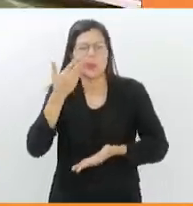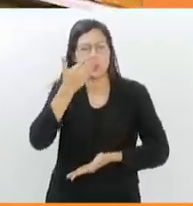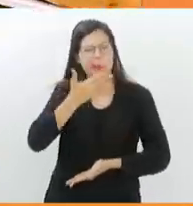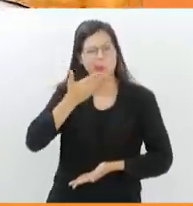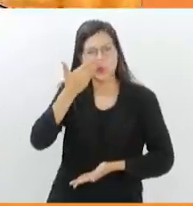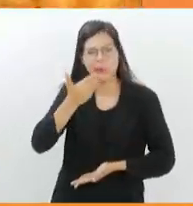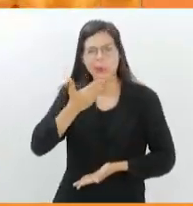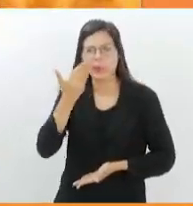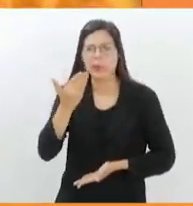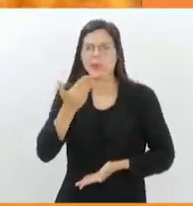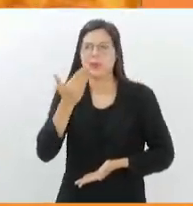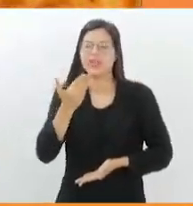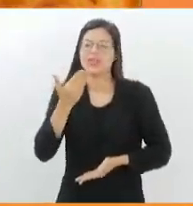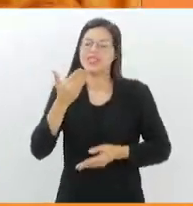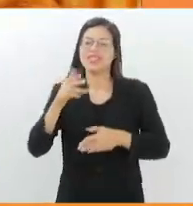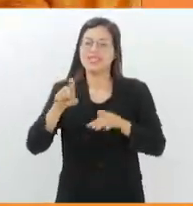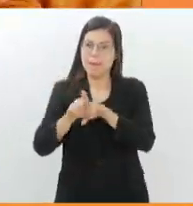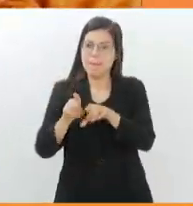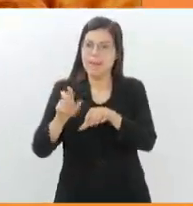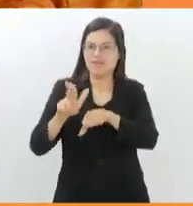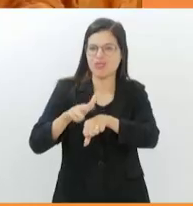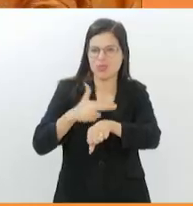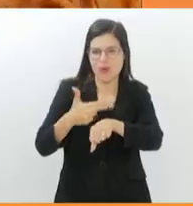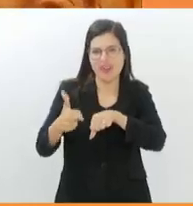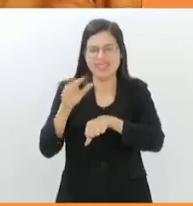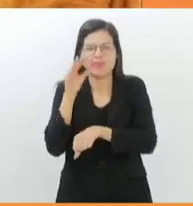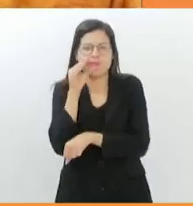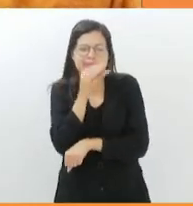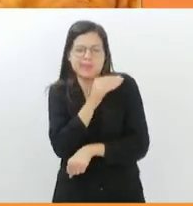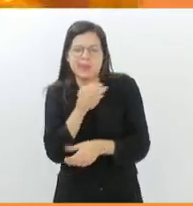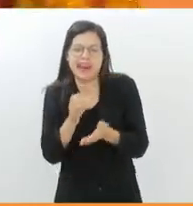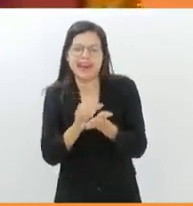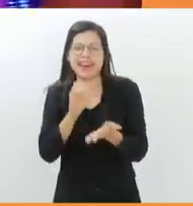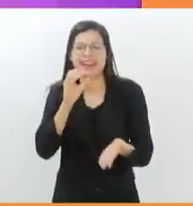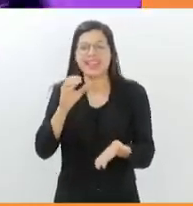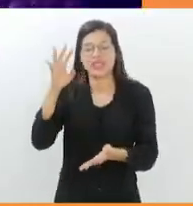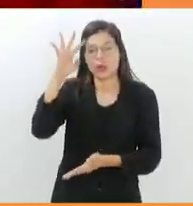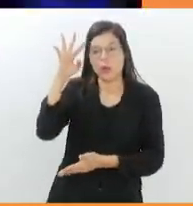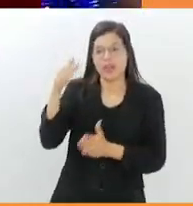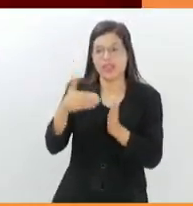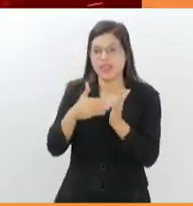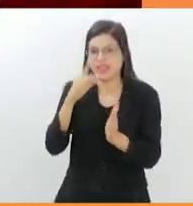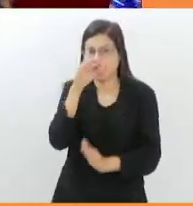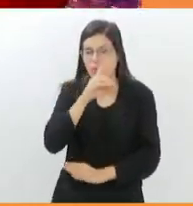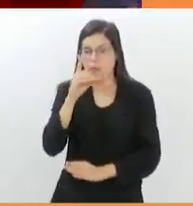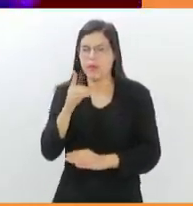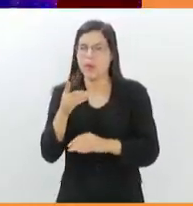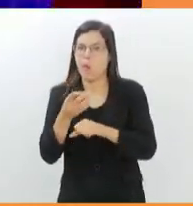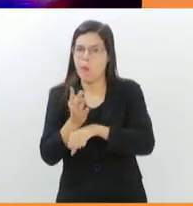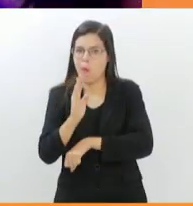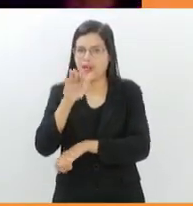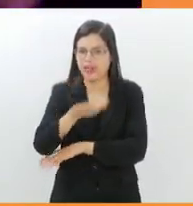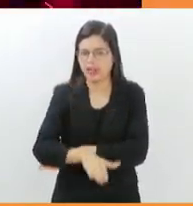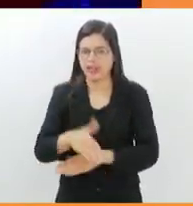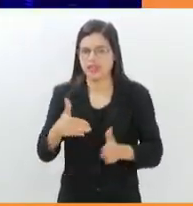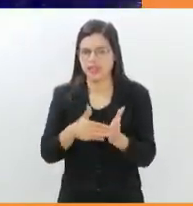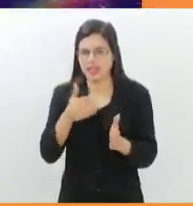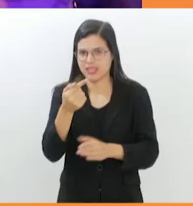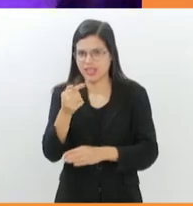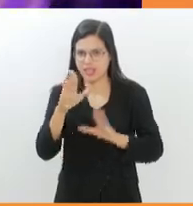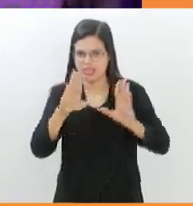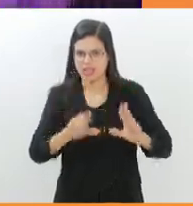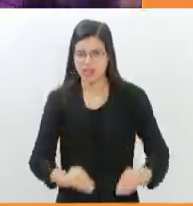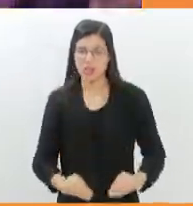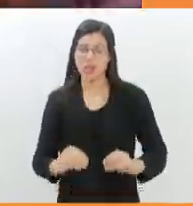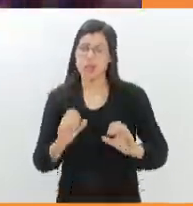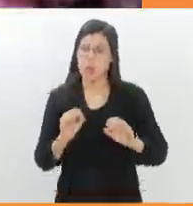o já famoso chocolate quente. O chá acontece de quarta-feira a domingo, das 16h às 19h. E as